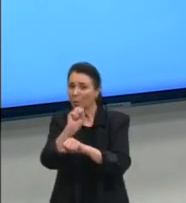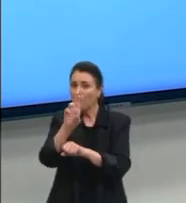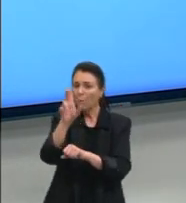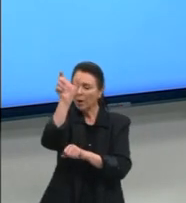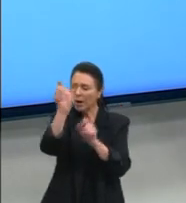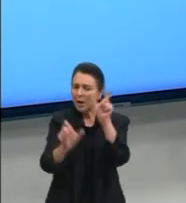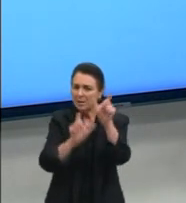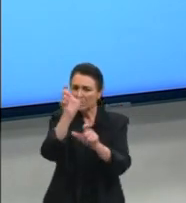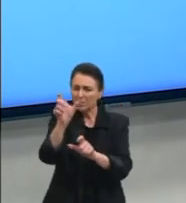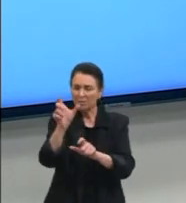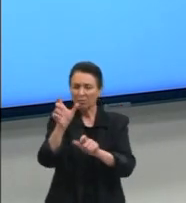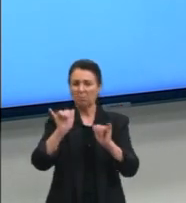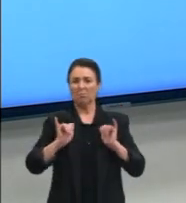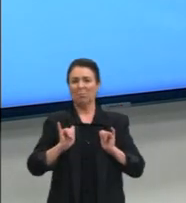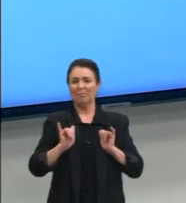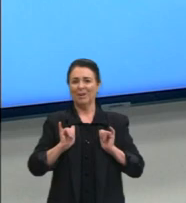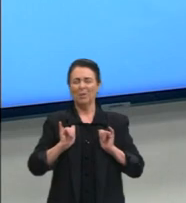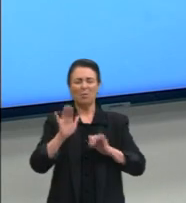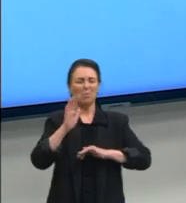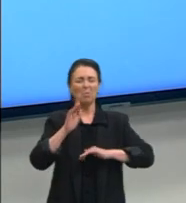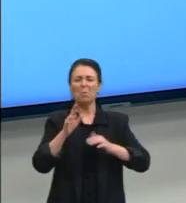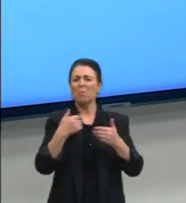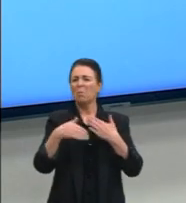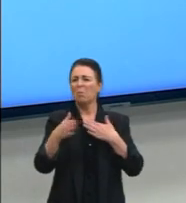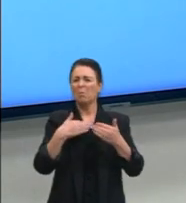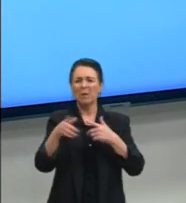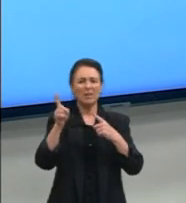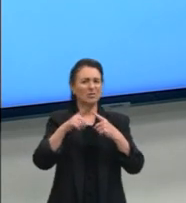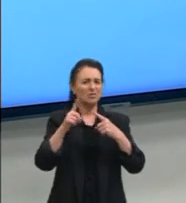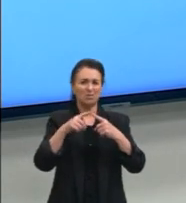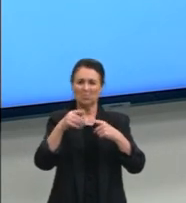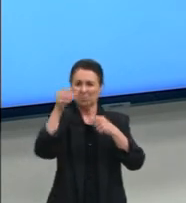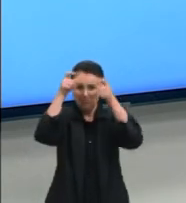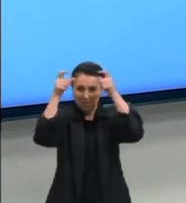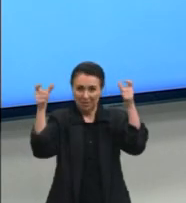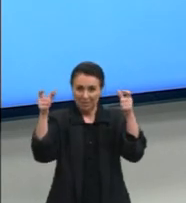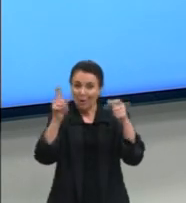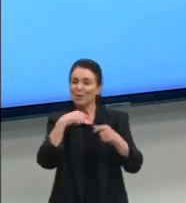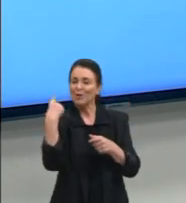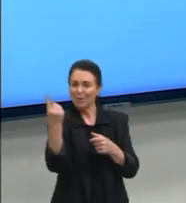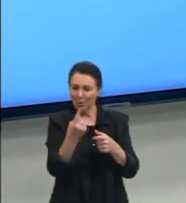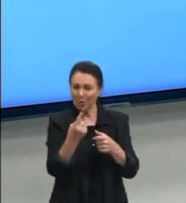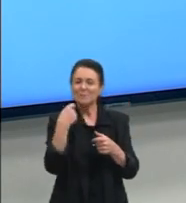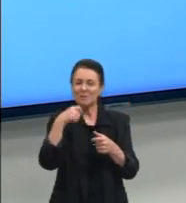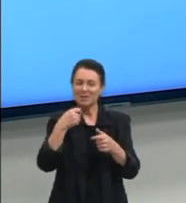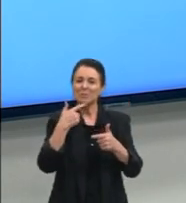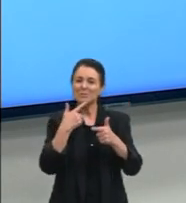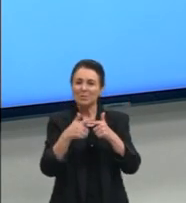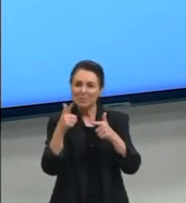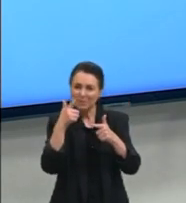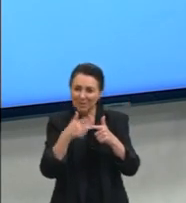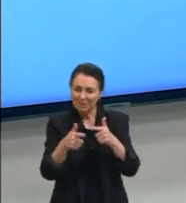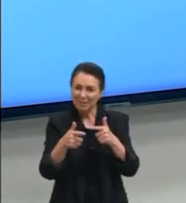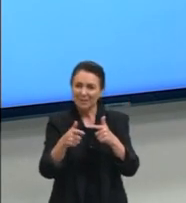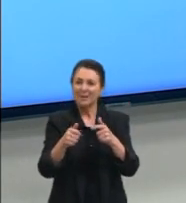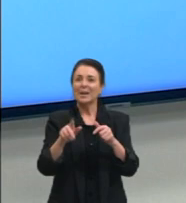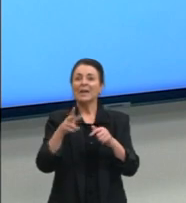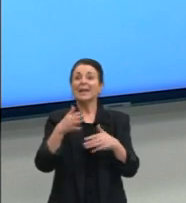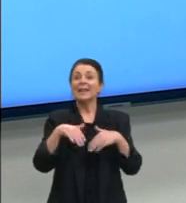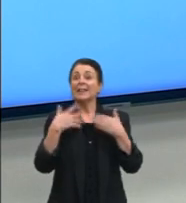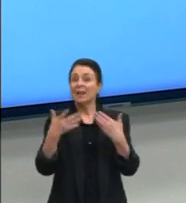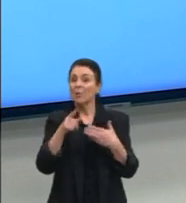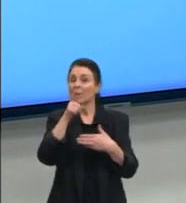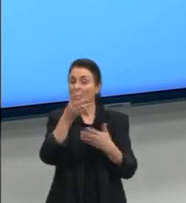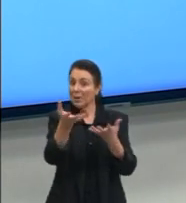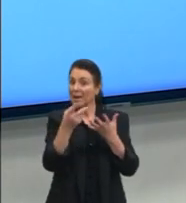se acomodar em alguma forma de conhecimento Então acho que estamos aqui para problematizar e eu quero que você contribua também com isso e deixe-a a